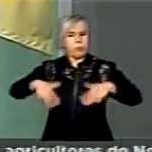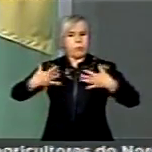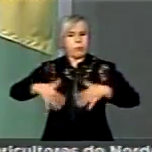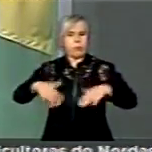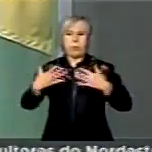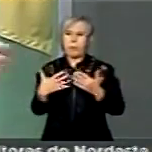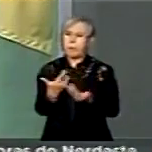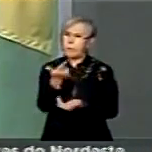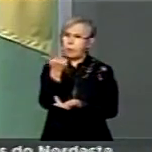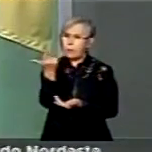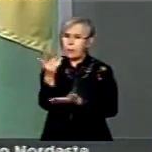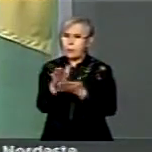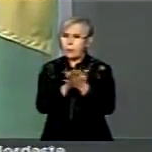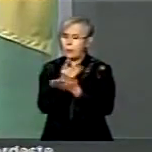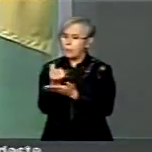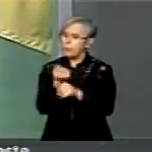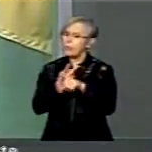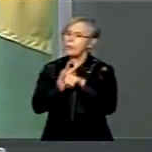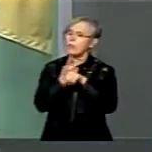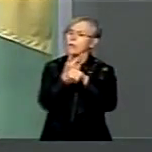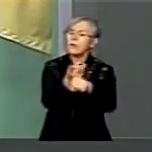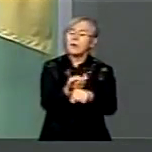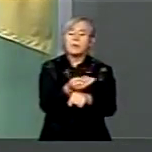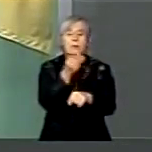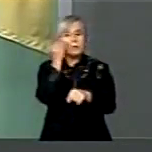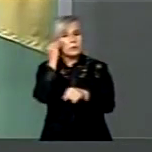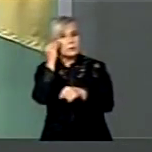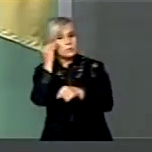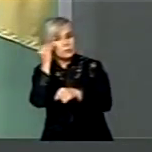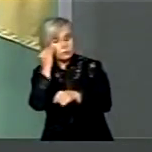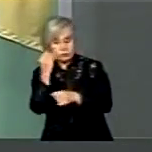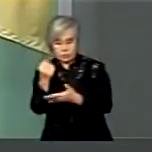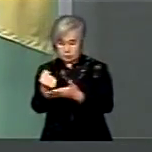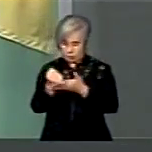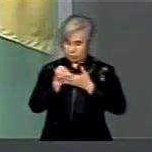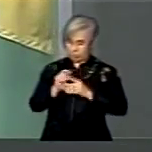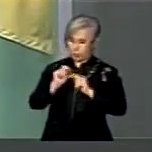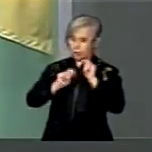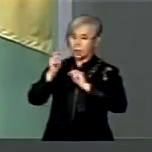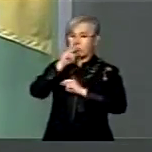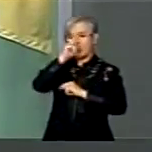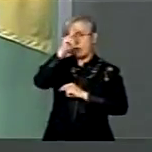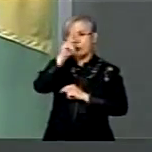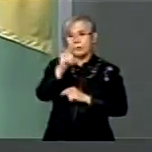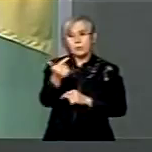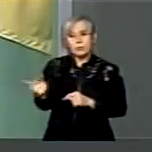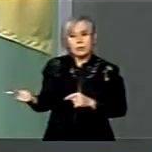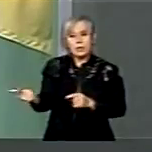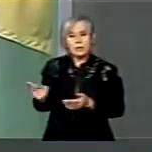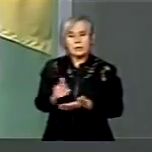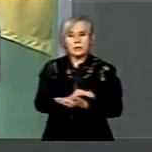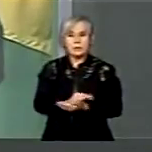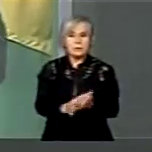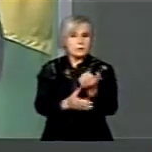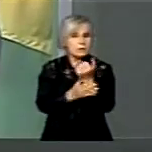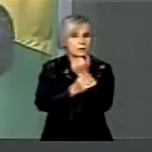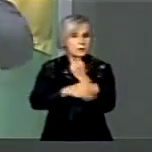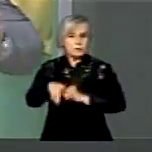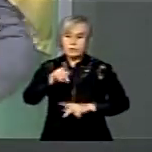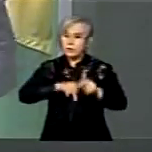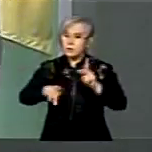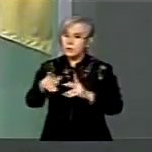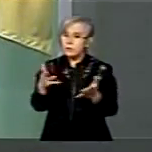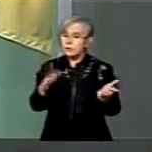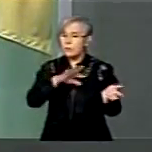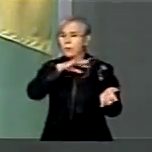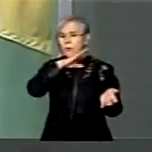muito grande, buscando exatamente um alento para ter uma economia mais forte. A segurança pública é um